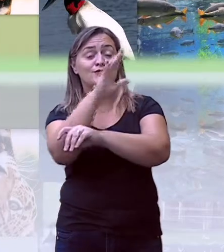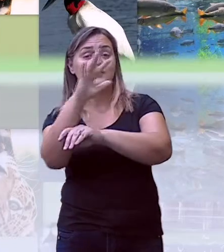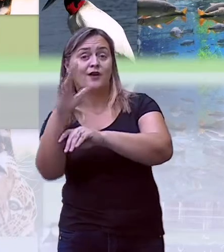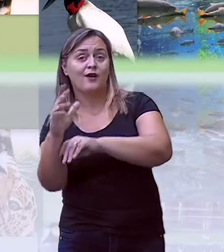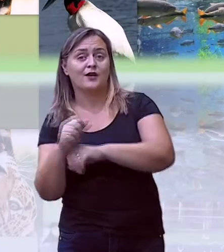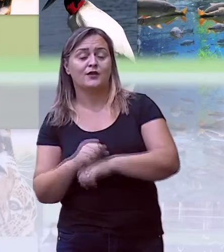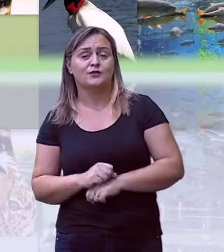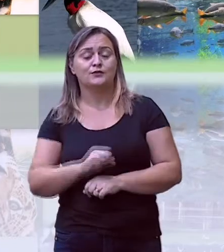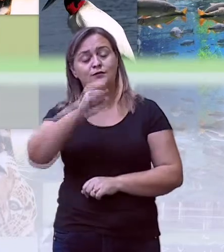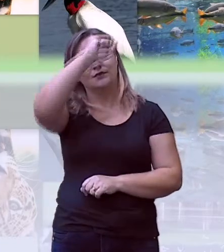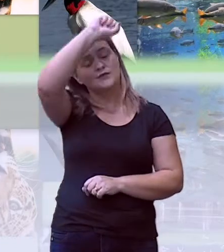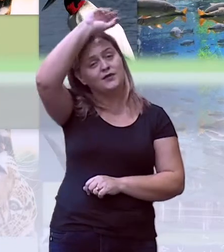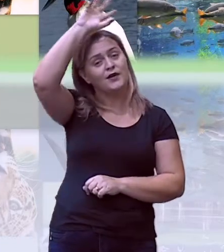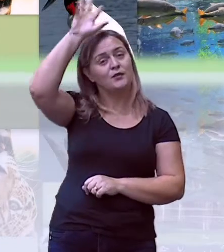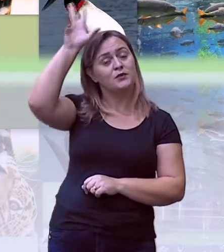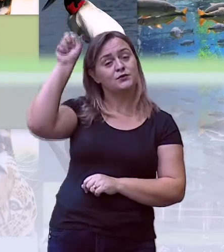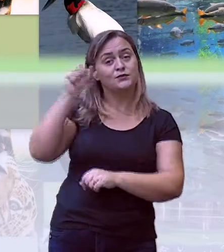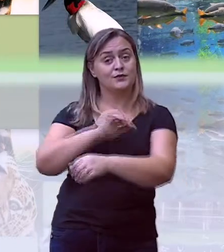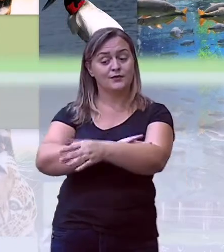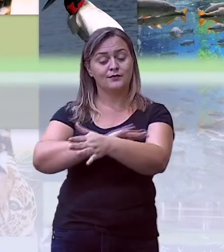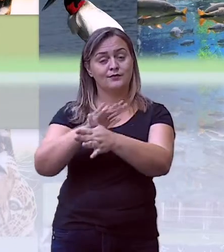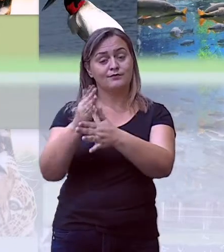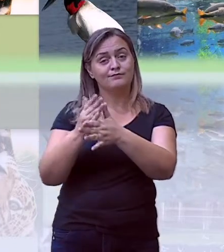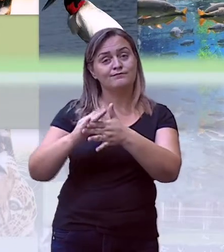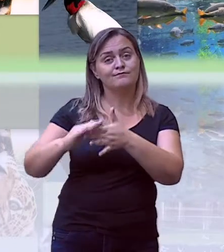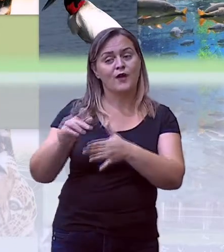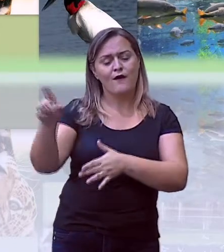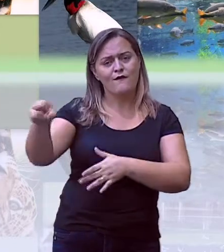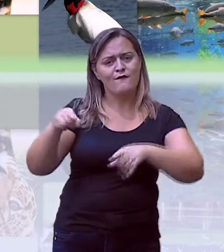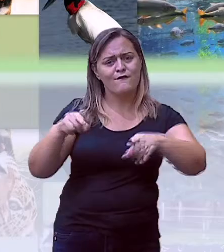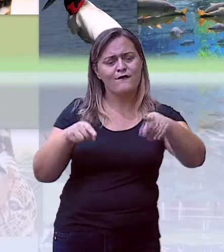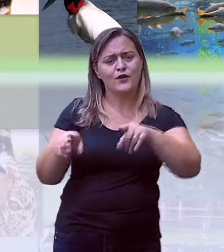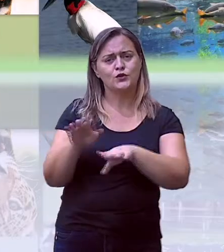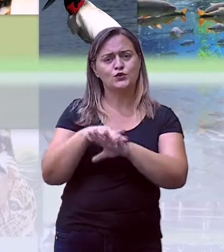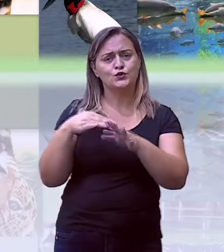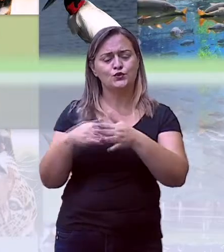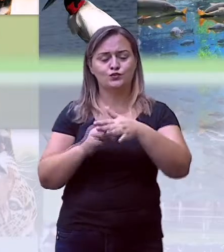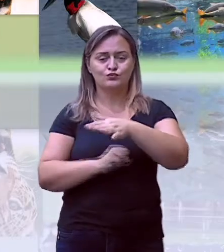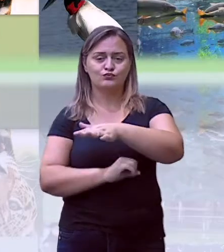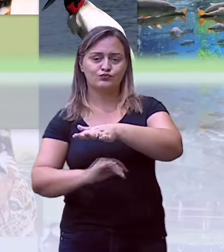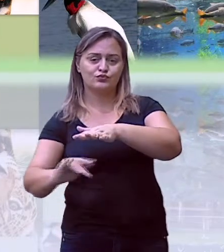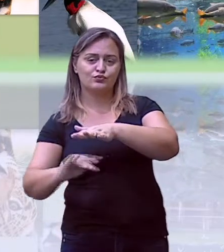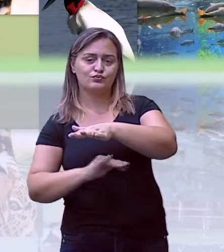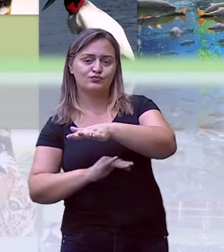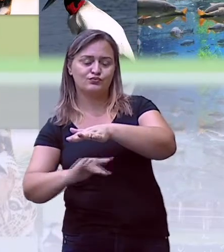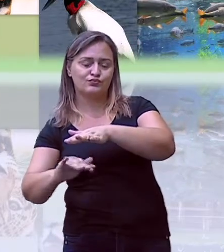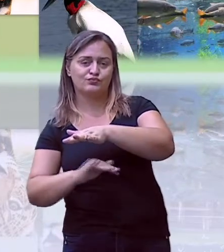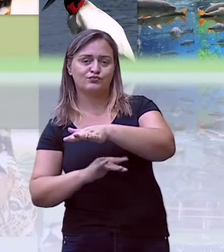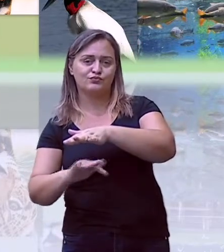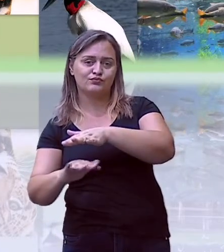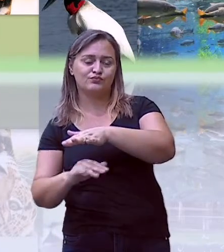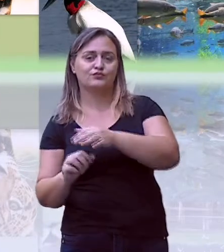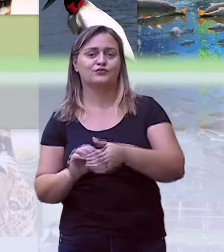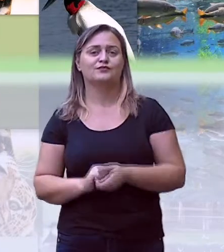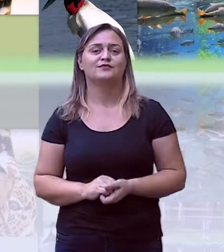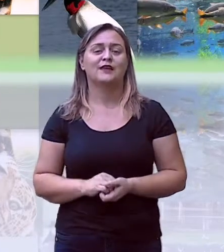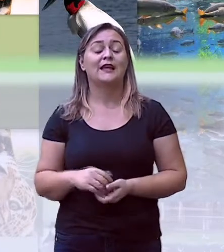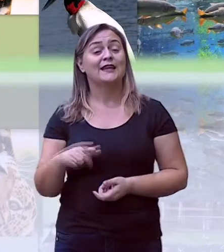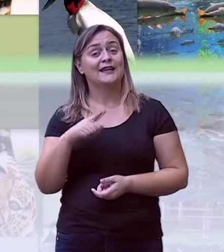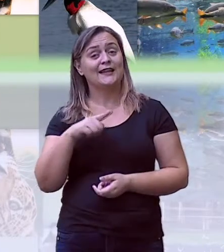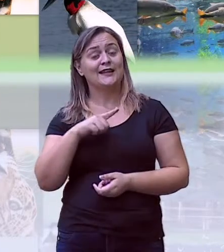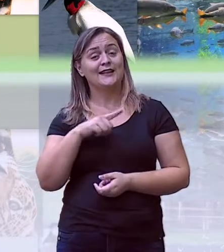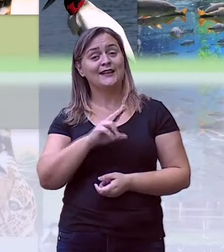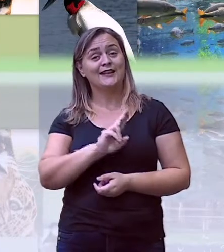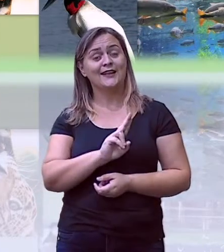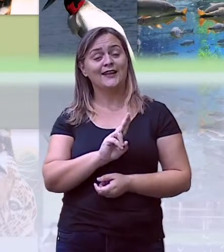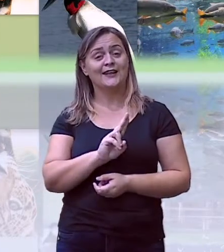Mata Atlântica, ocorrendo raras espécies exclusivas, como é mesmo chamada? Endêmica, que